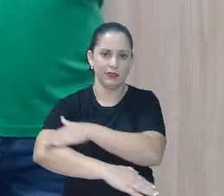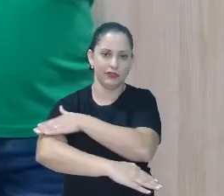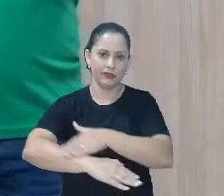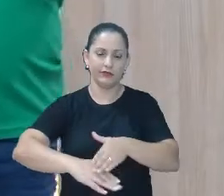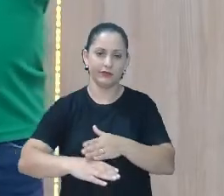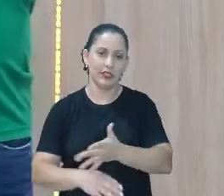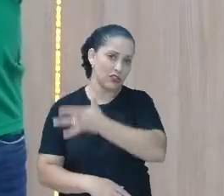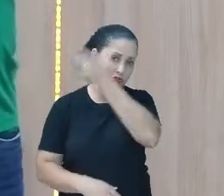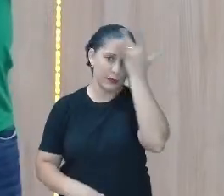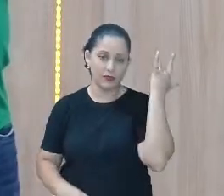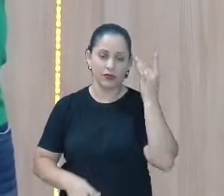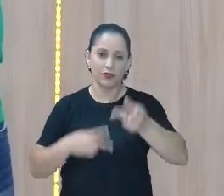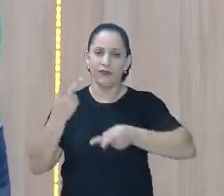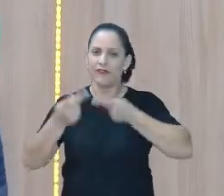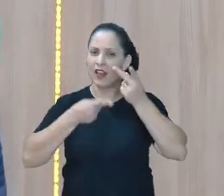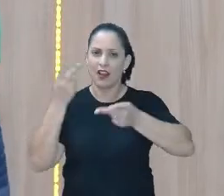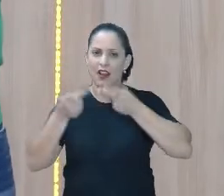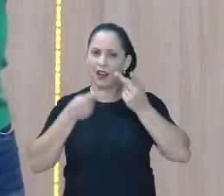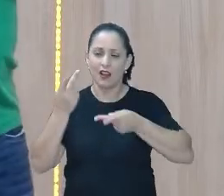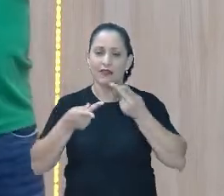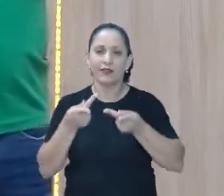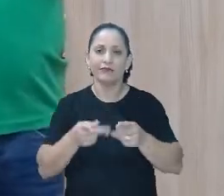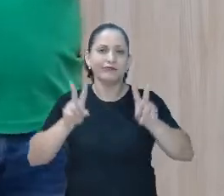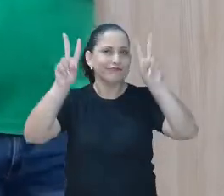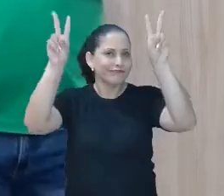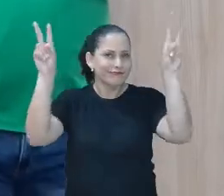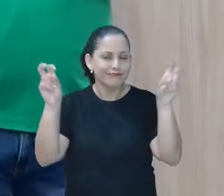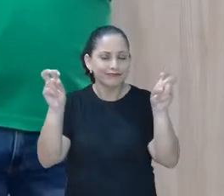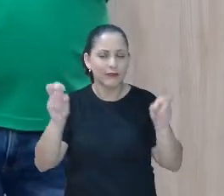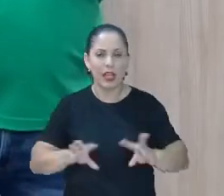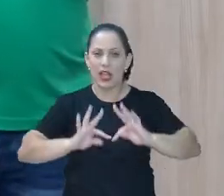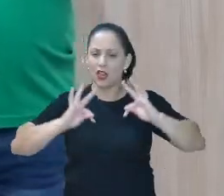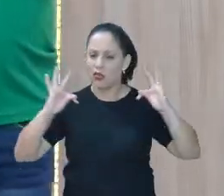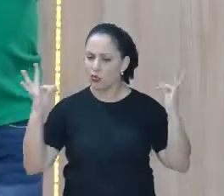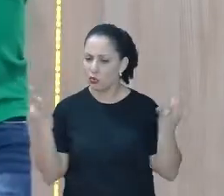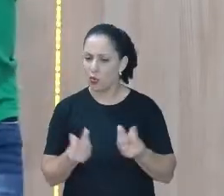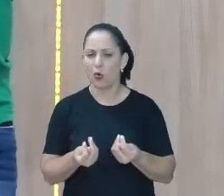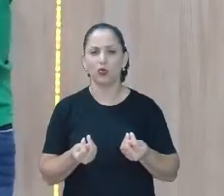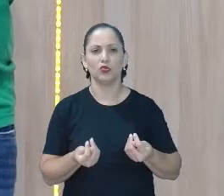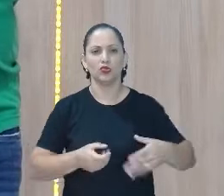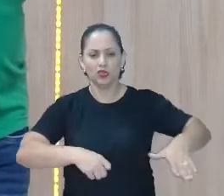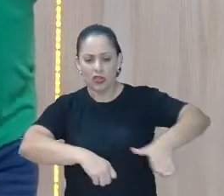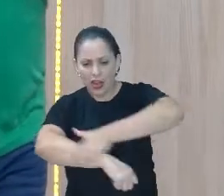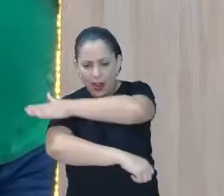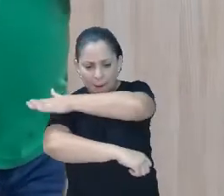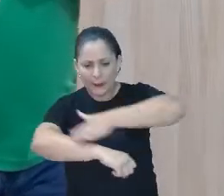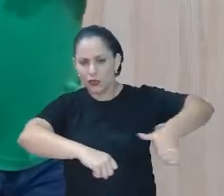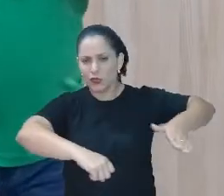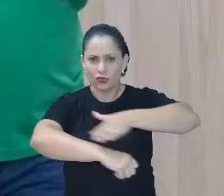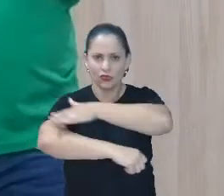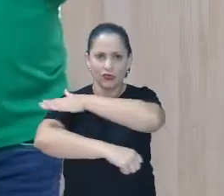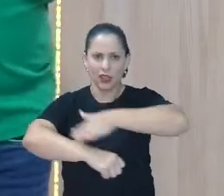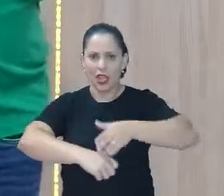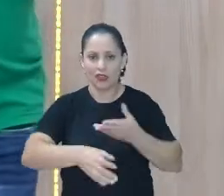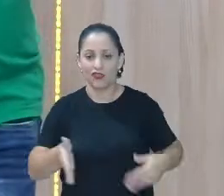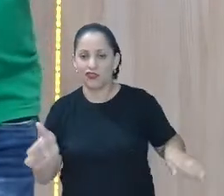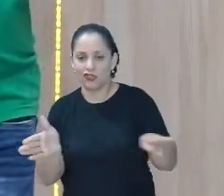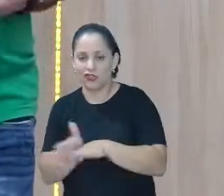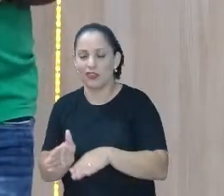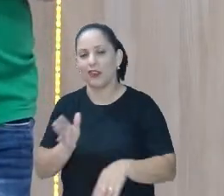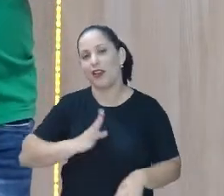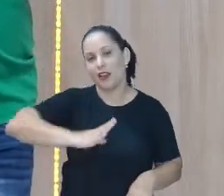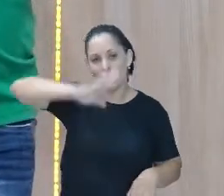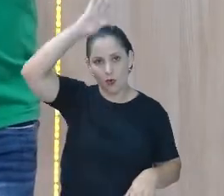os caminhos levam a Roma. Existia um ditado, né, dizia, todos os caminhos levam a Roma, porque existiam